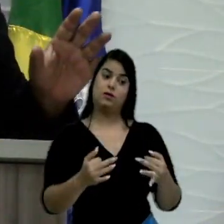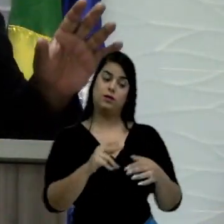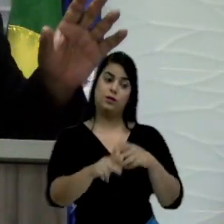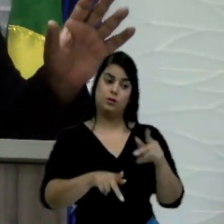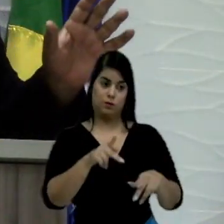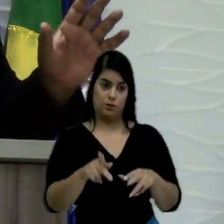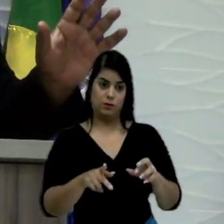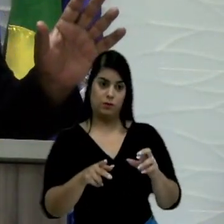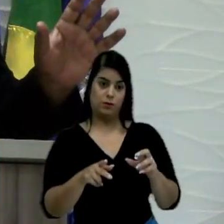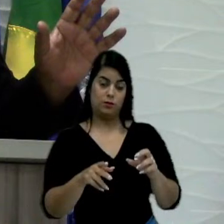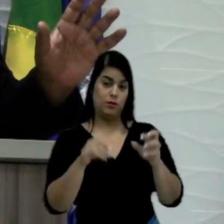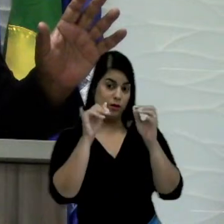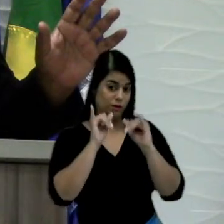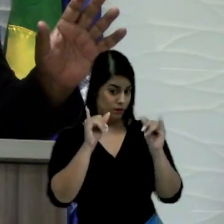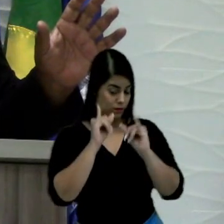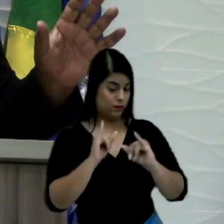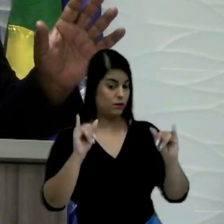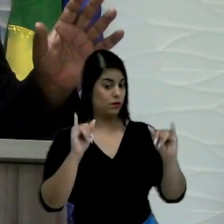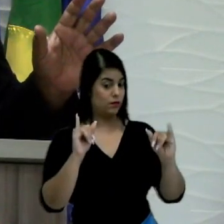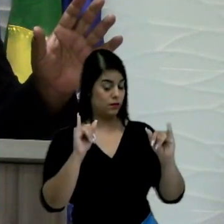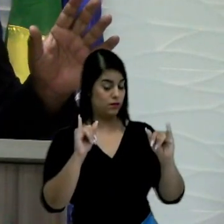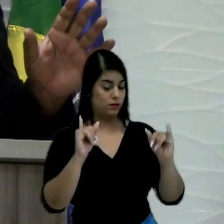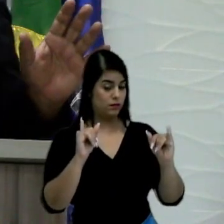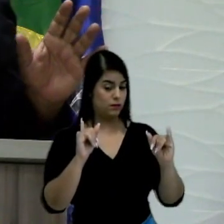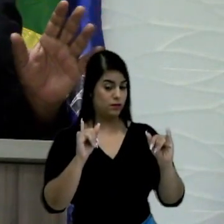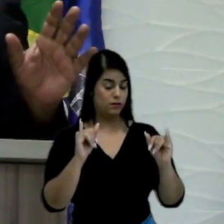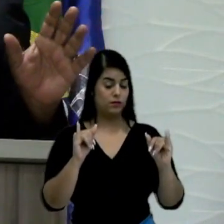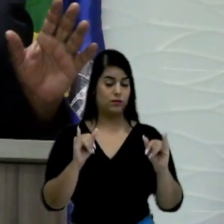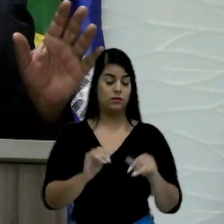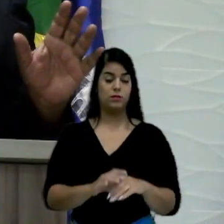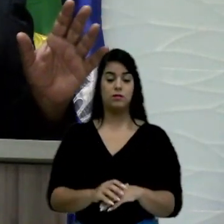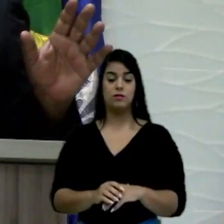acaso disser aí que